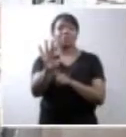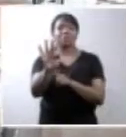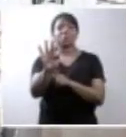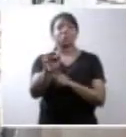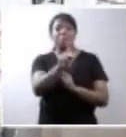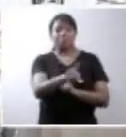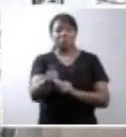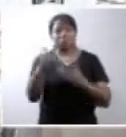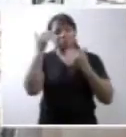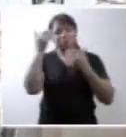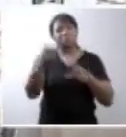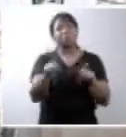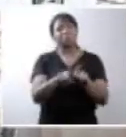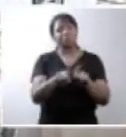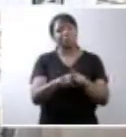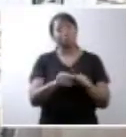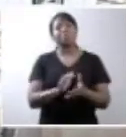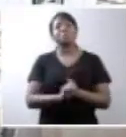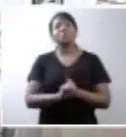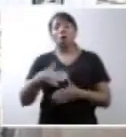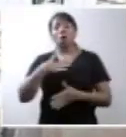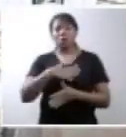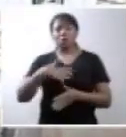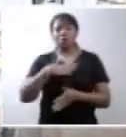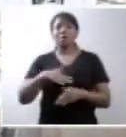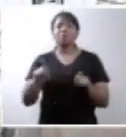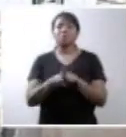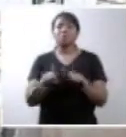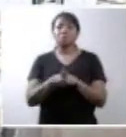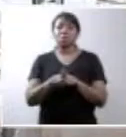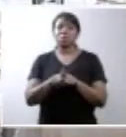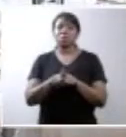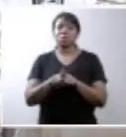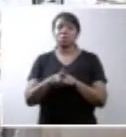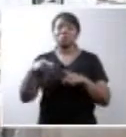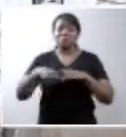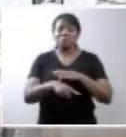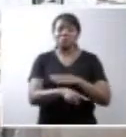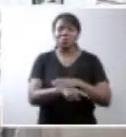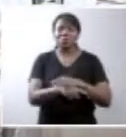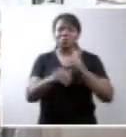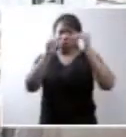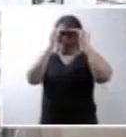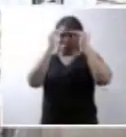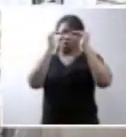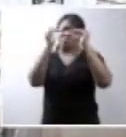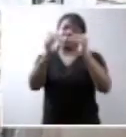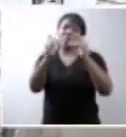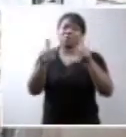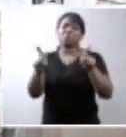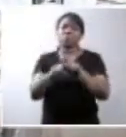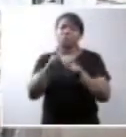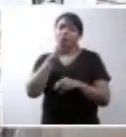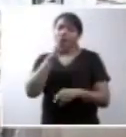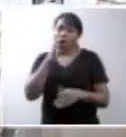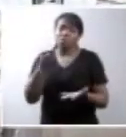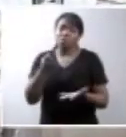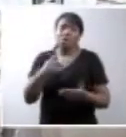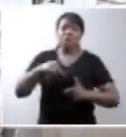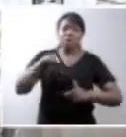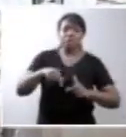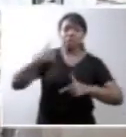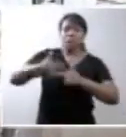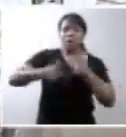da professora Débora Diniz, nós gostaríamos de manifestar nosso profundo respeito, profunda admiração pelo trabalho que a